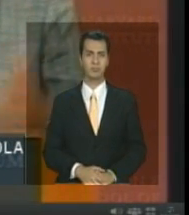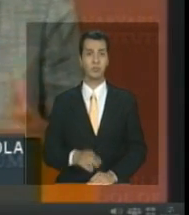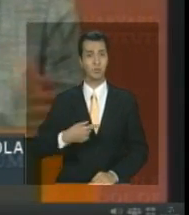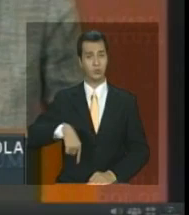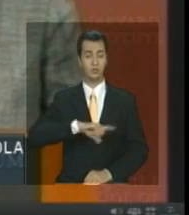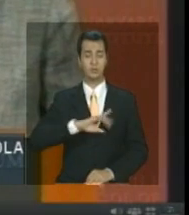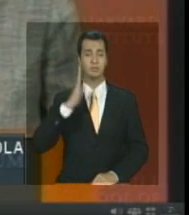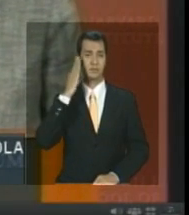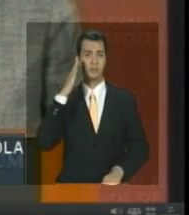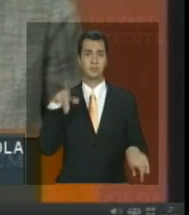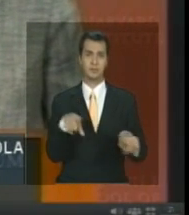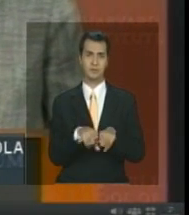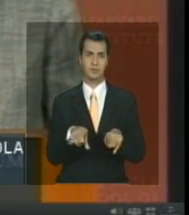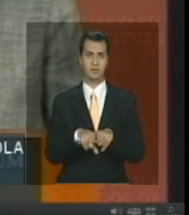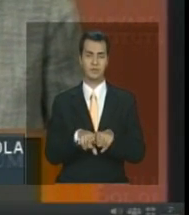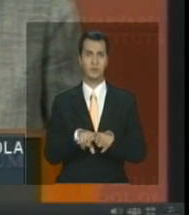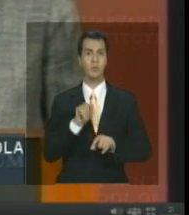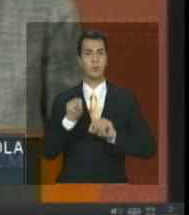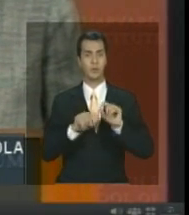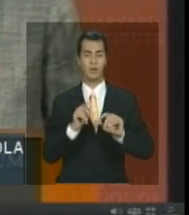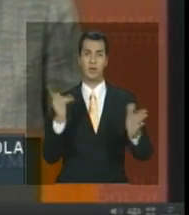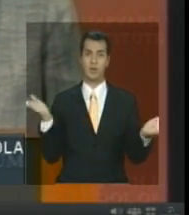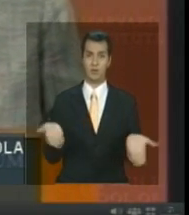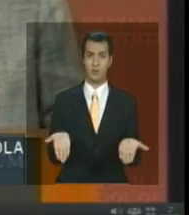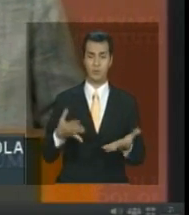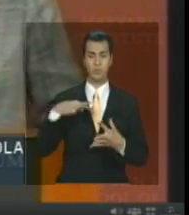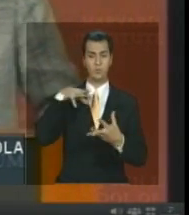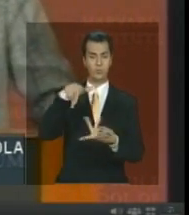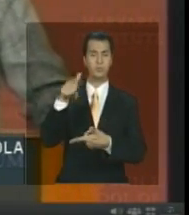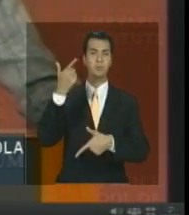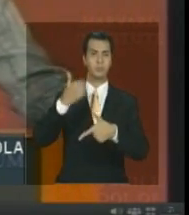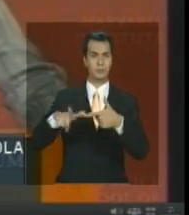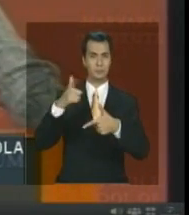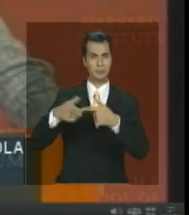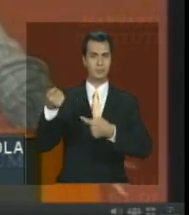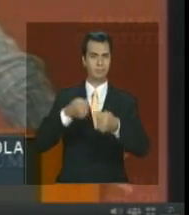somos afetados pela situação do mundo e